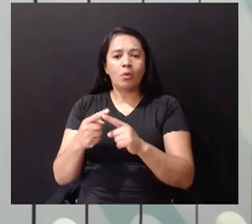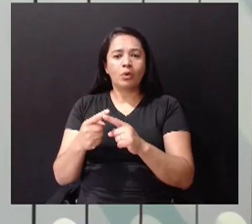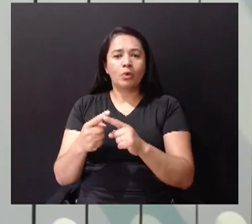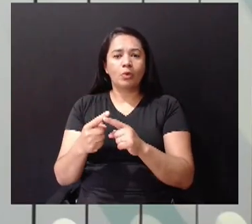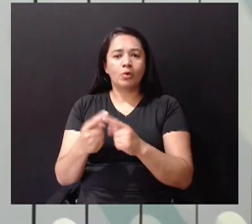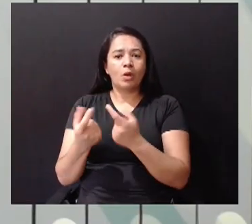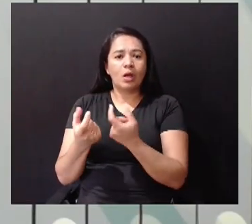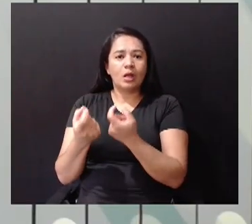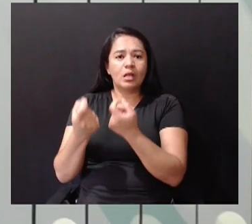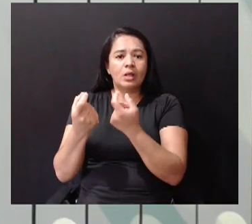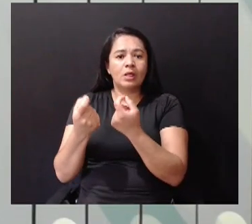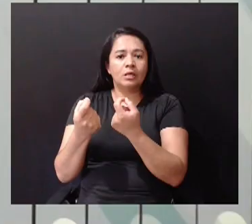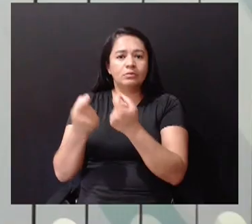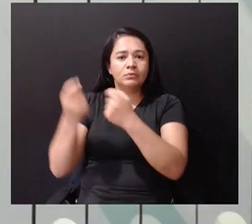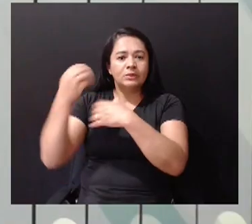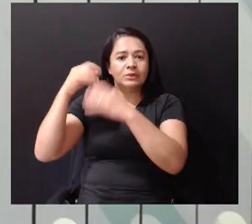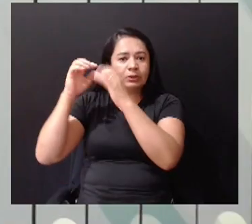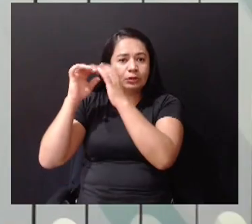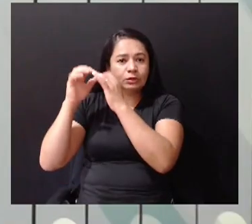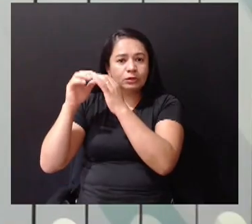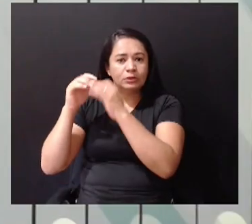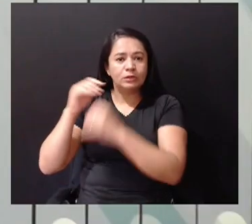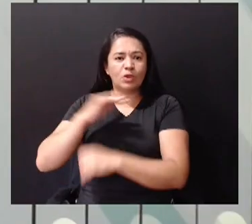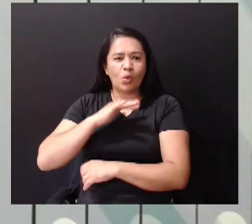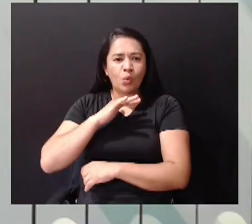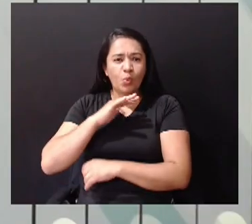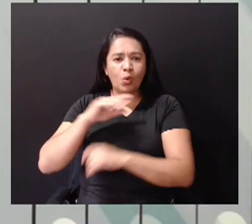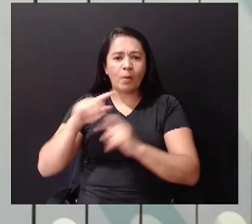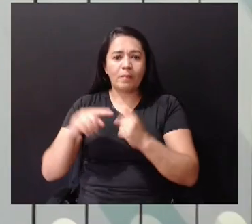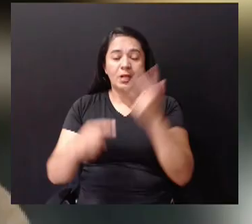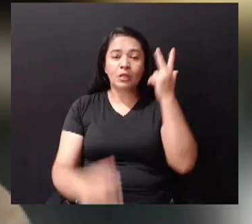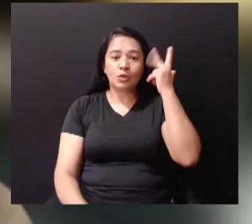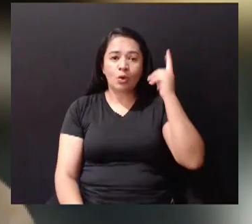cerebral maligno mais comum na infância.